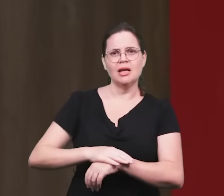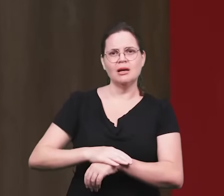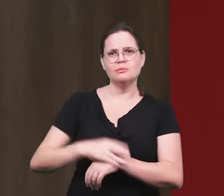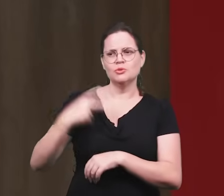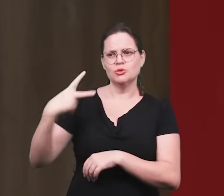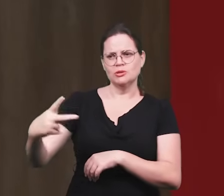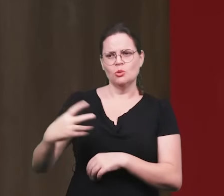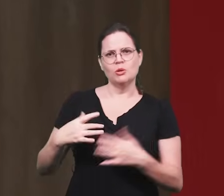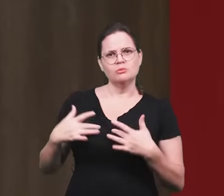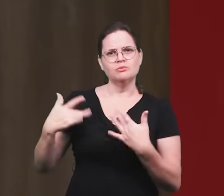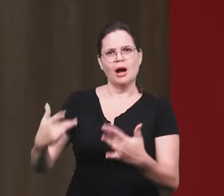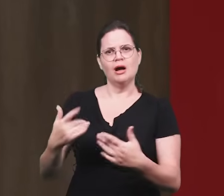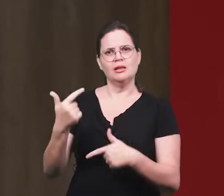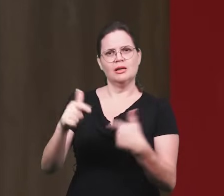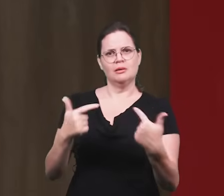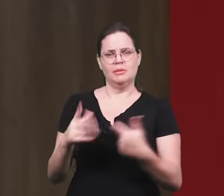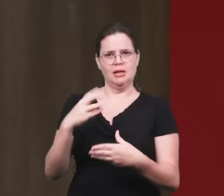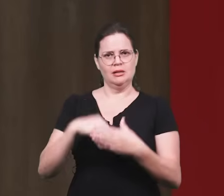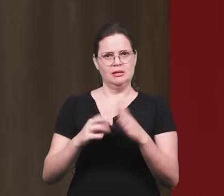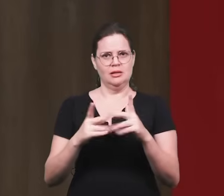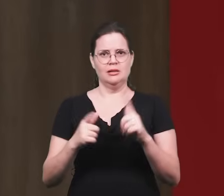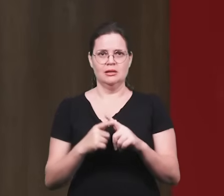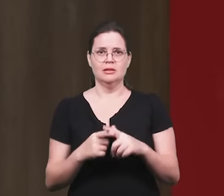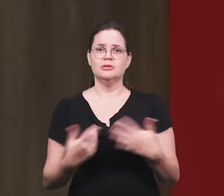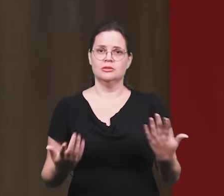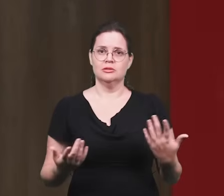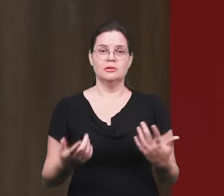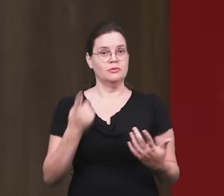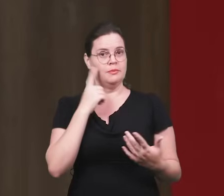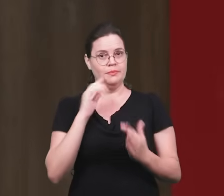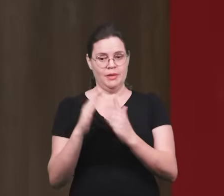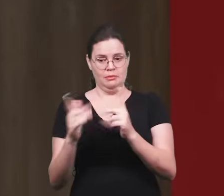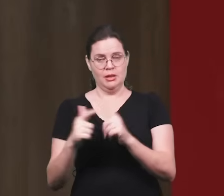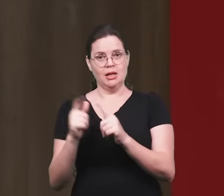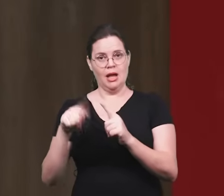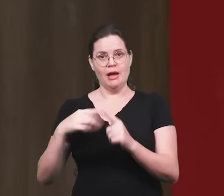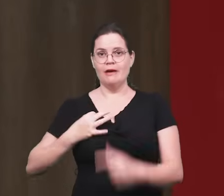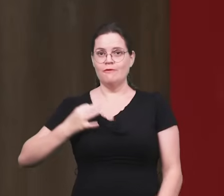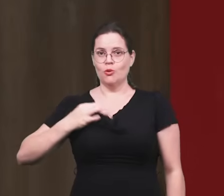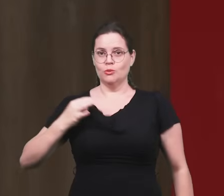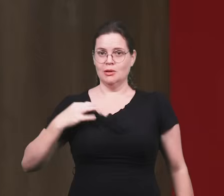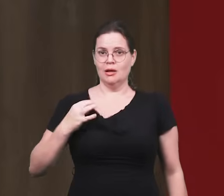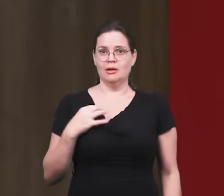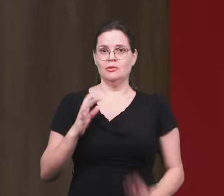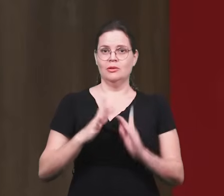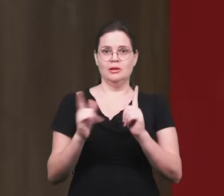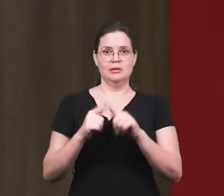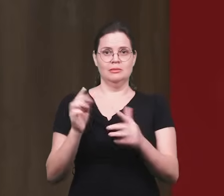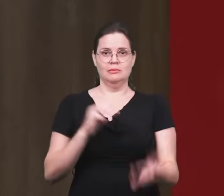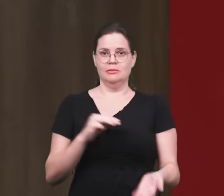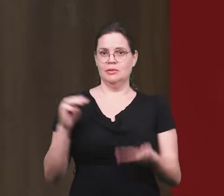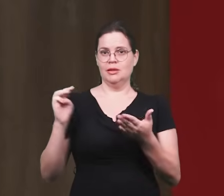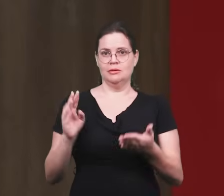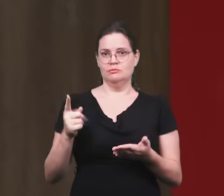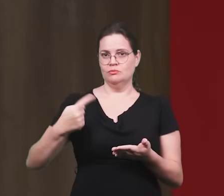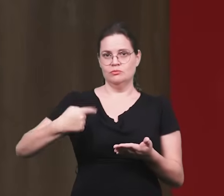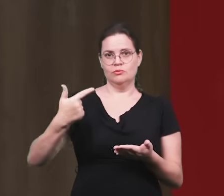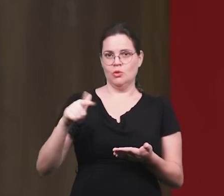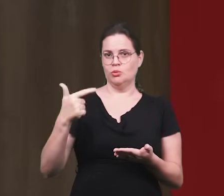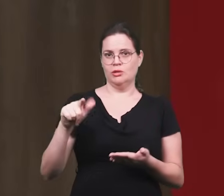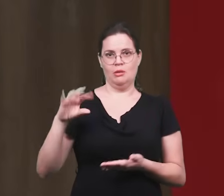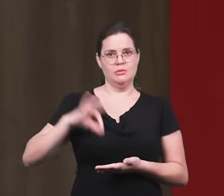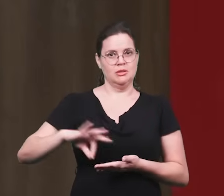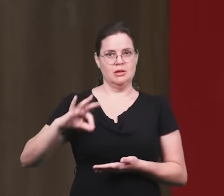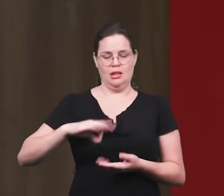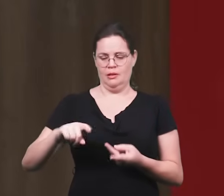igreja? E aqui nós pontuamos até o nosso trabalho na igreja é um trabalho voluntário. A Igreja Cristã Maranata, nós não recebemos salário,